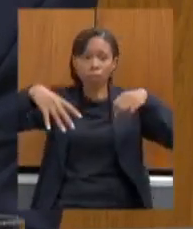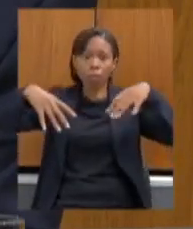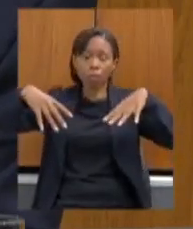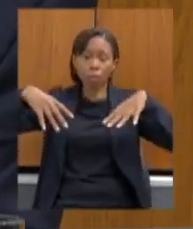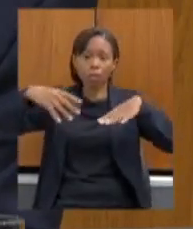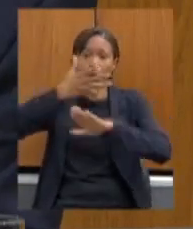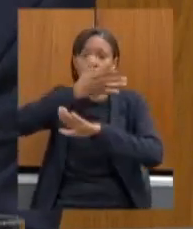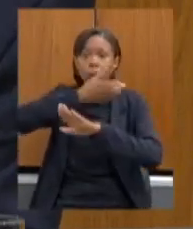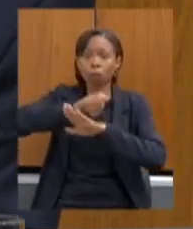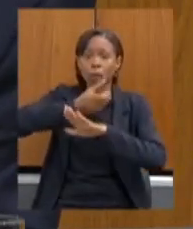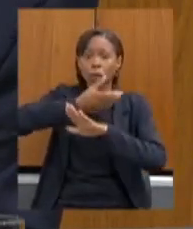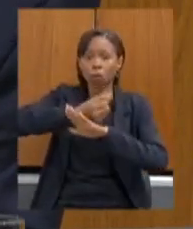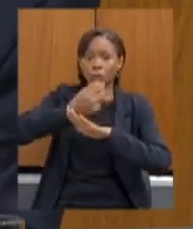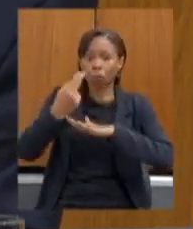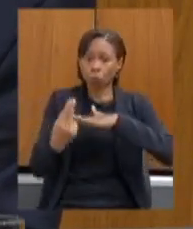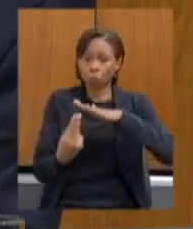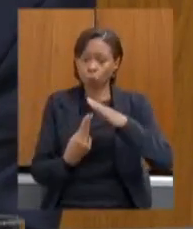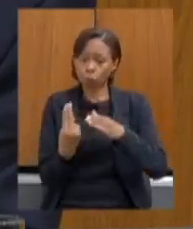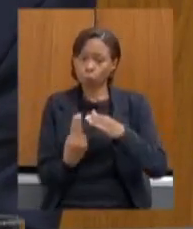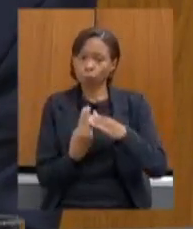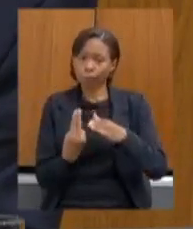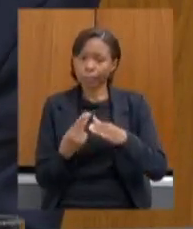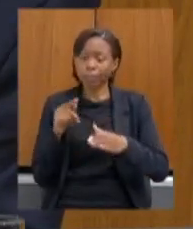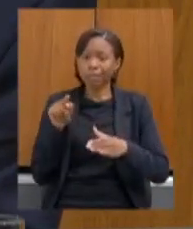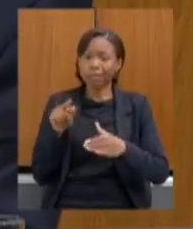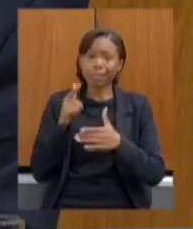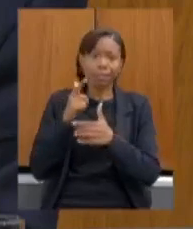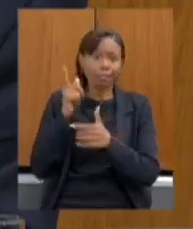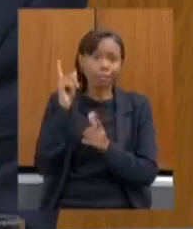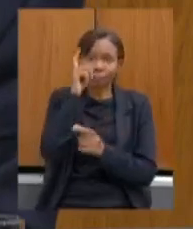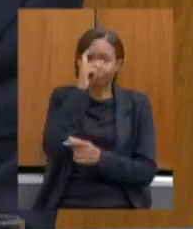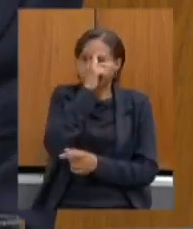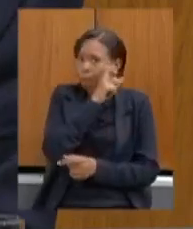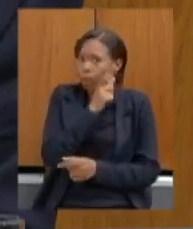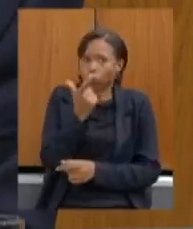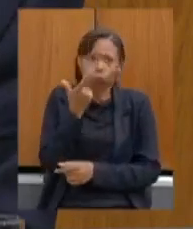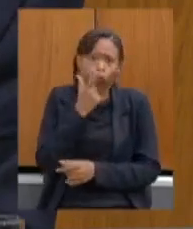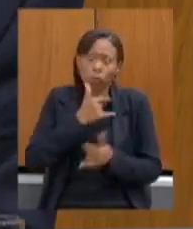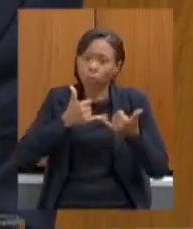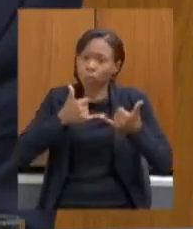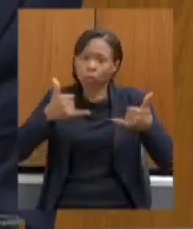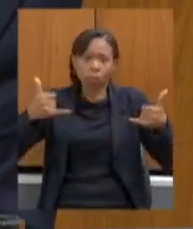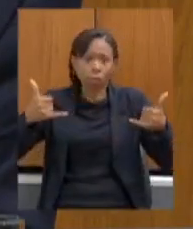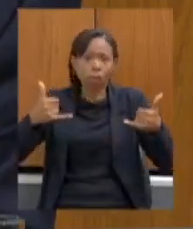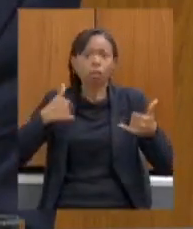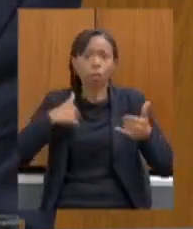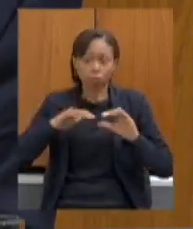estou em dificuldade. Então, mandou um e-mail aqui, vou passar para a V. Exª. Então,